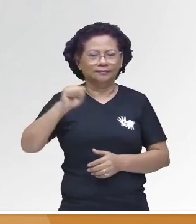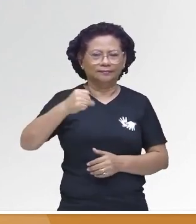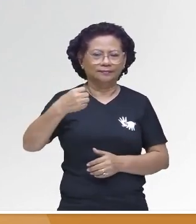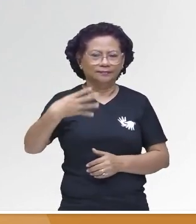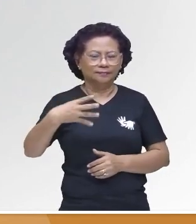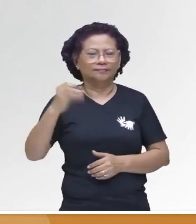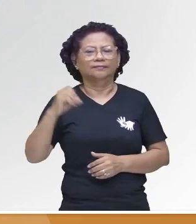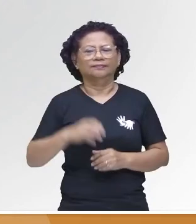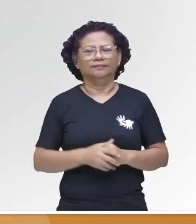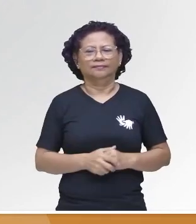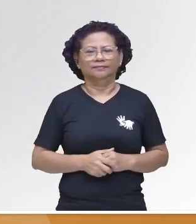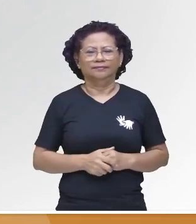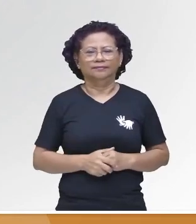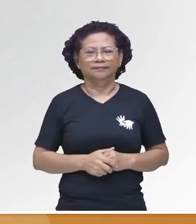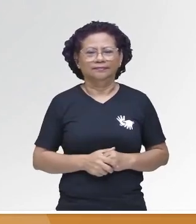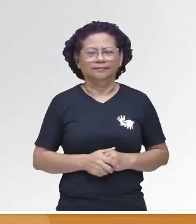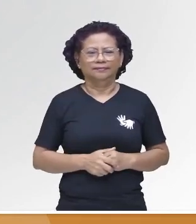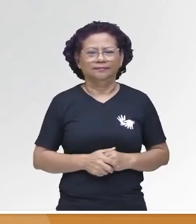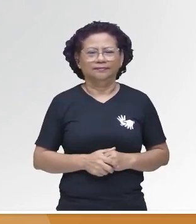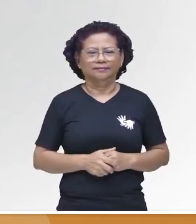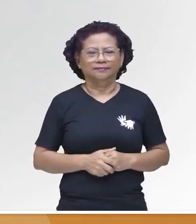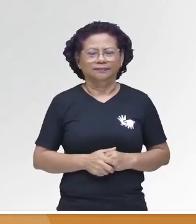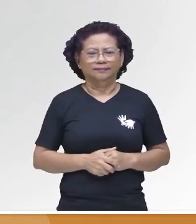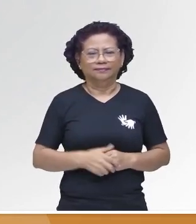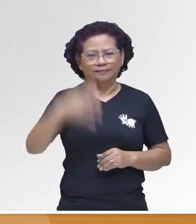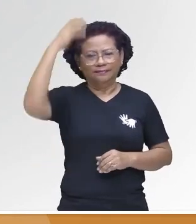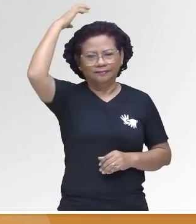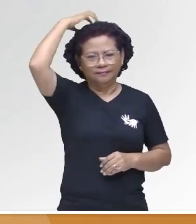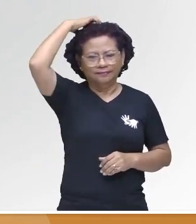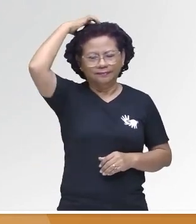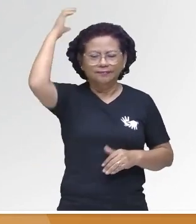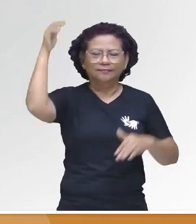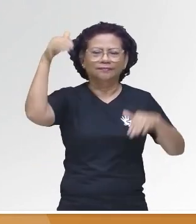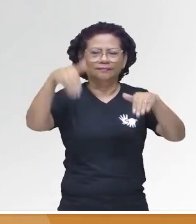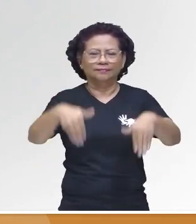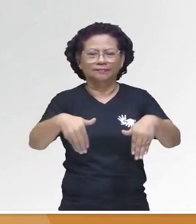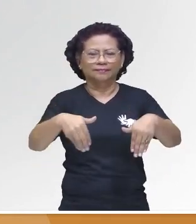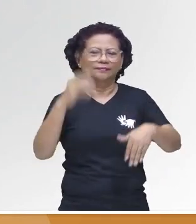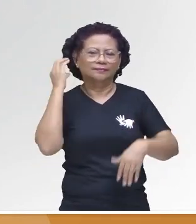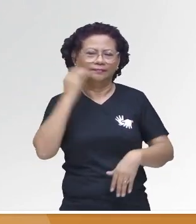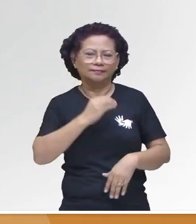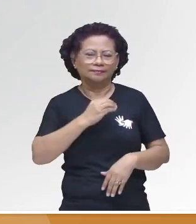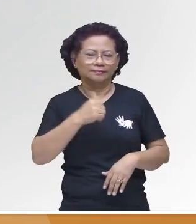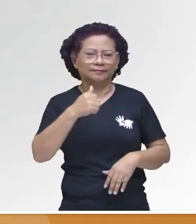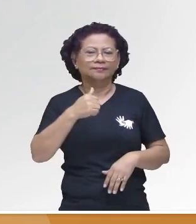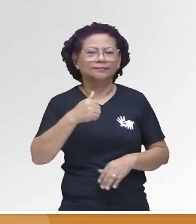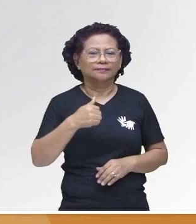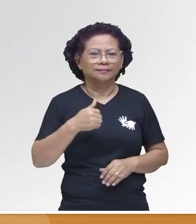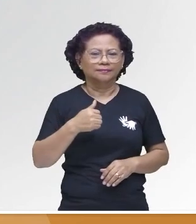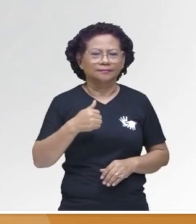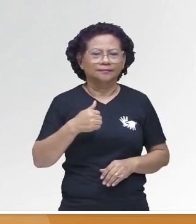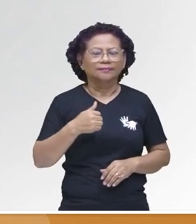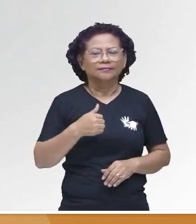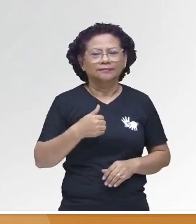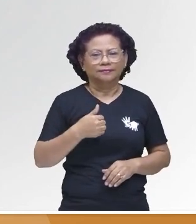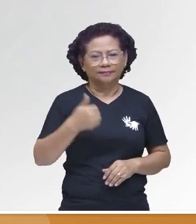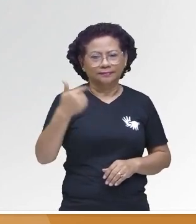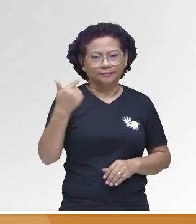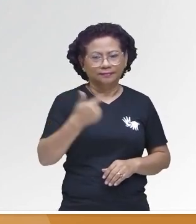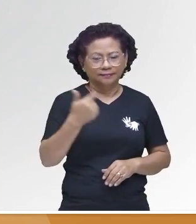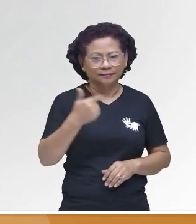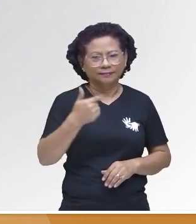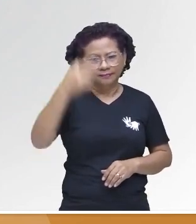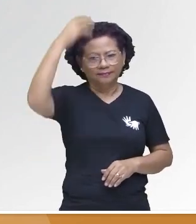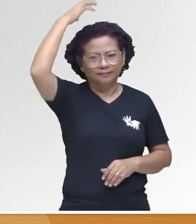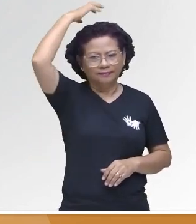ao trono de Dom Pedro II, com 15 anos de idade. 14 anos e alguns meses, praticamente 15 anos de